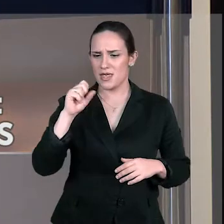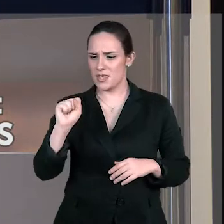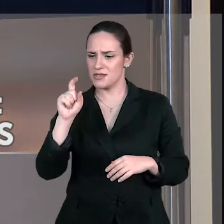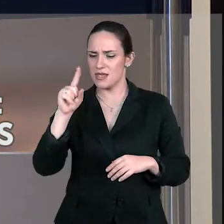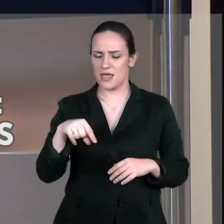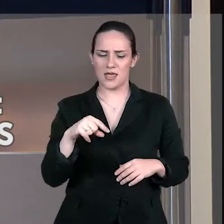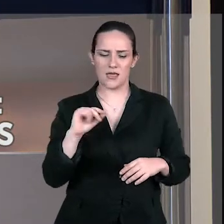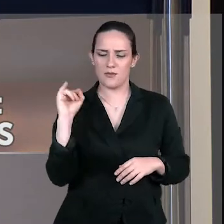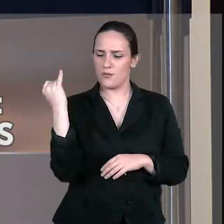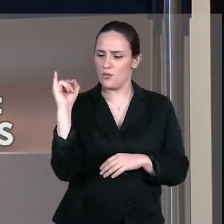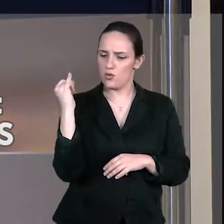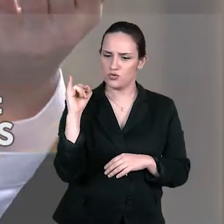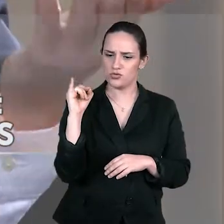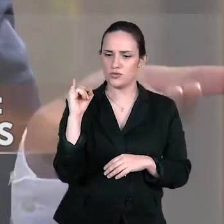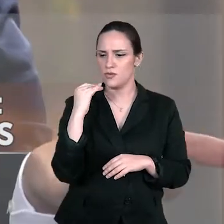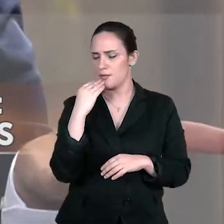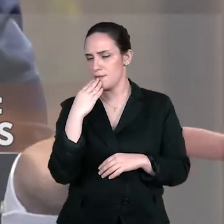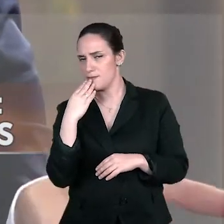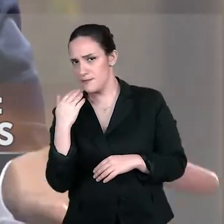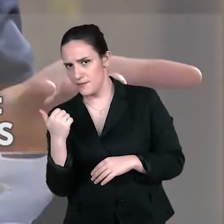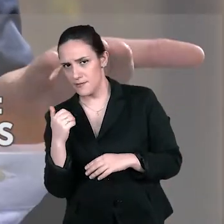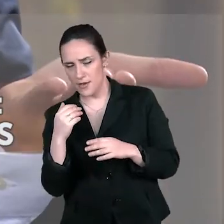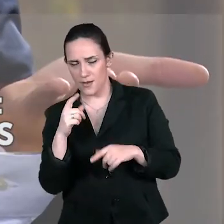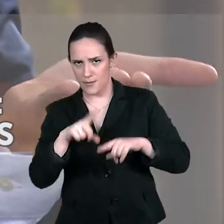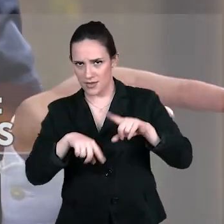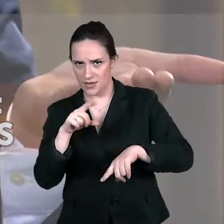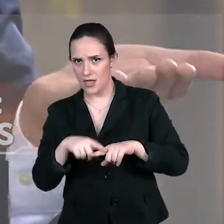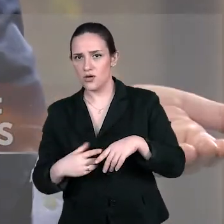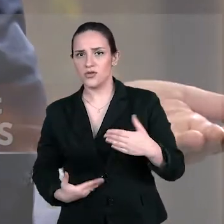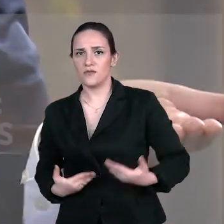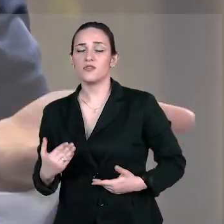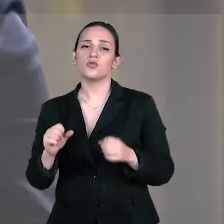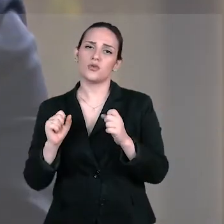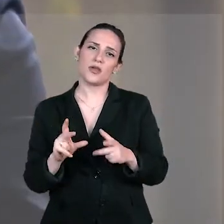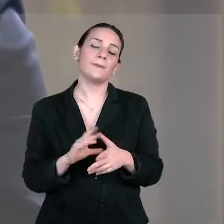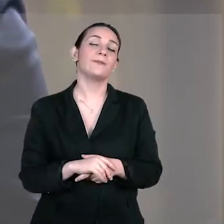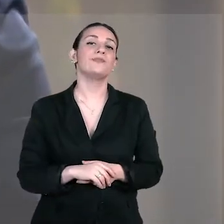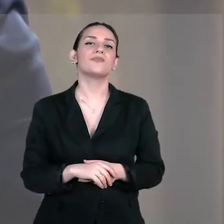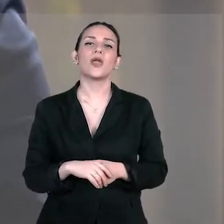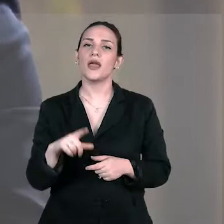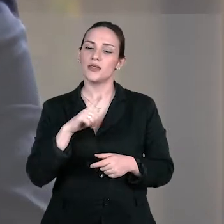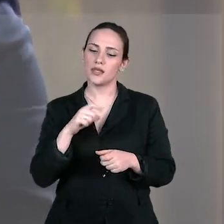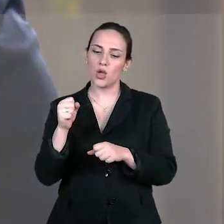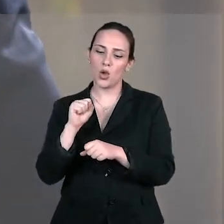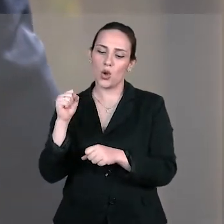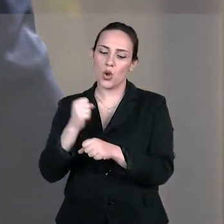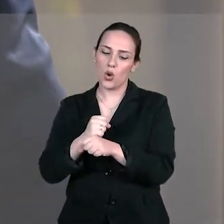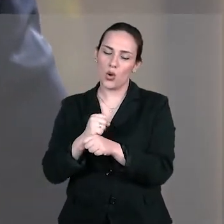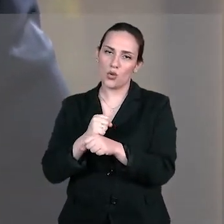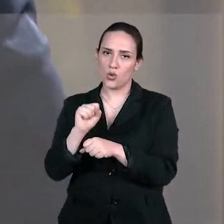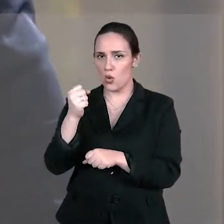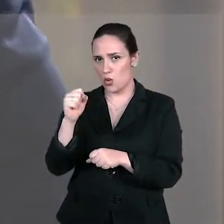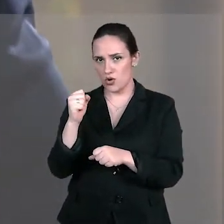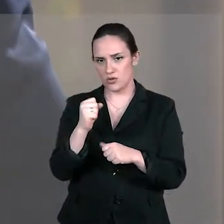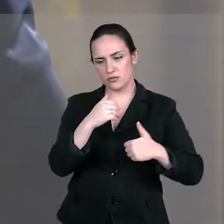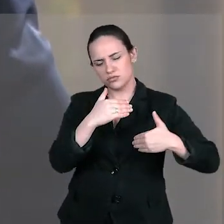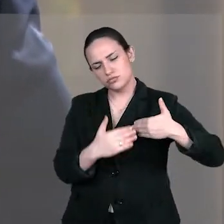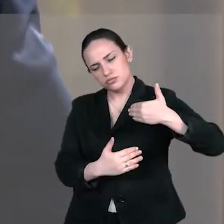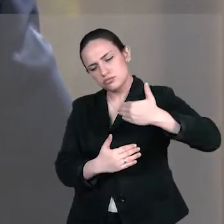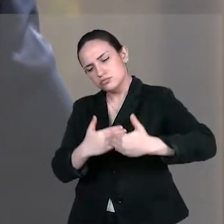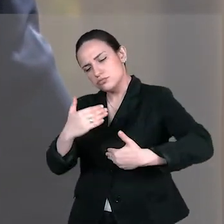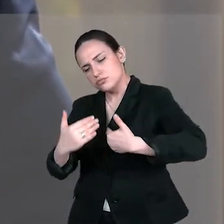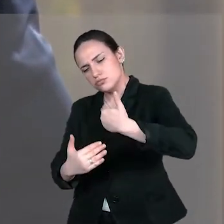serviços. Bens e serviços, exato. Essa alíquota vai aumentando progressivamente durante os anos, durante 8 anos, até que só